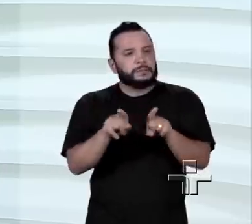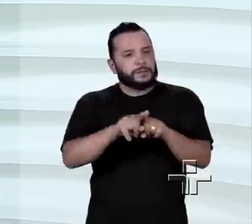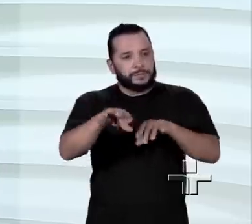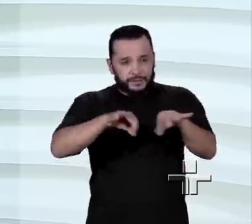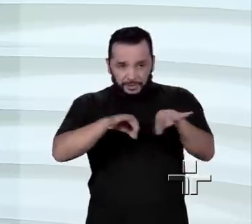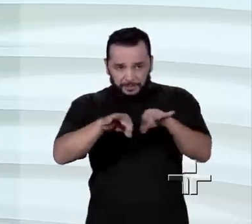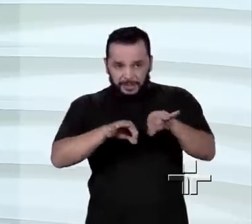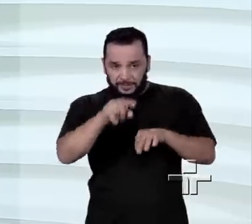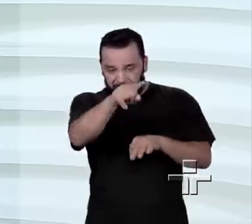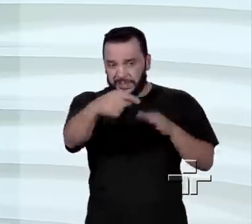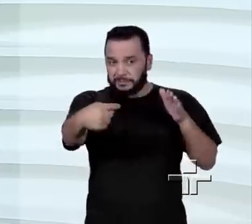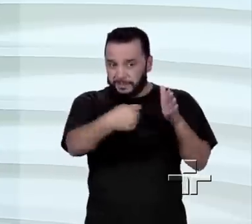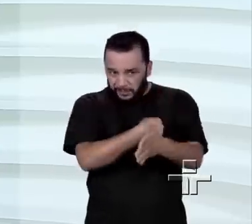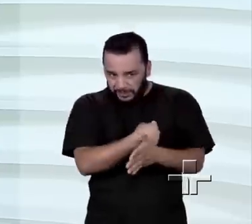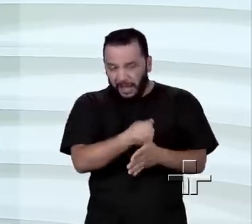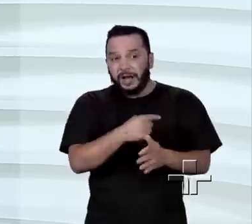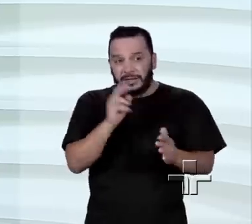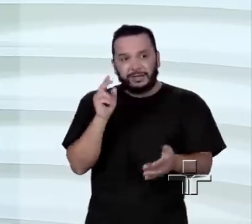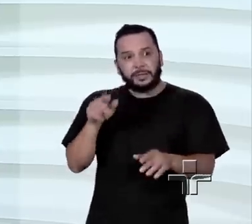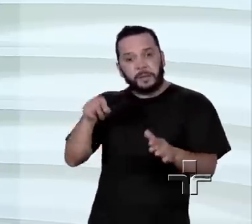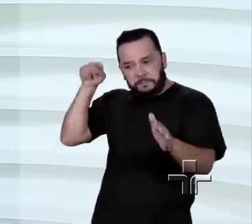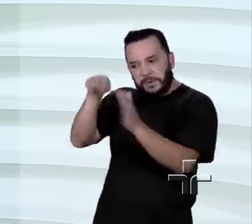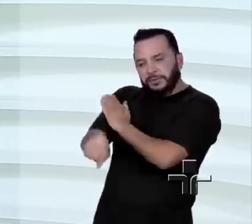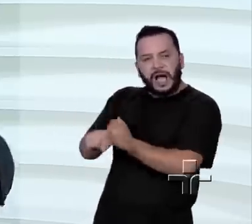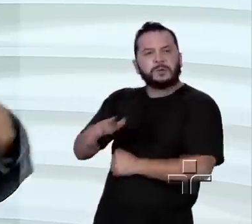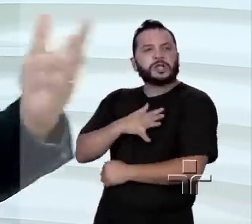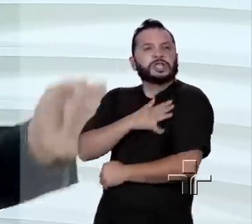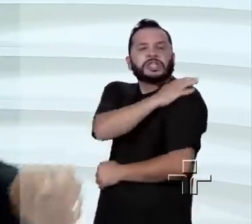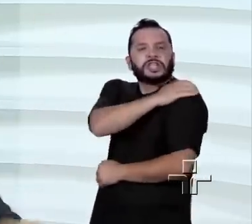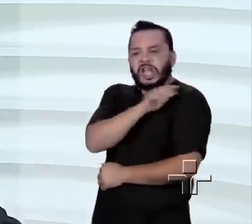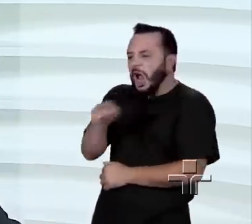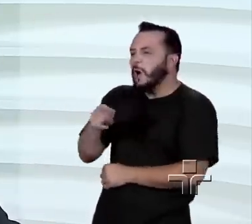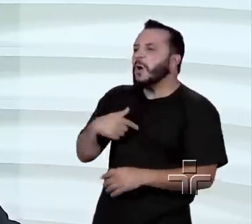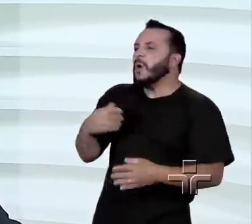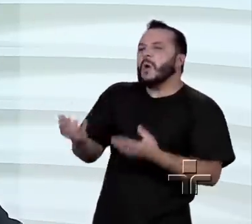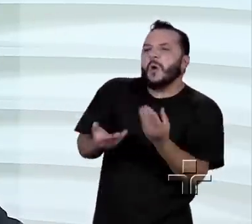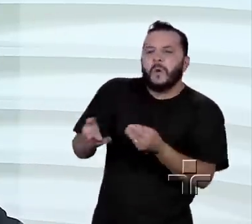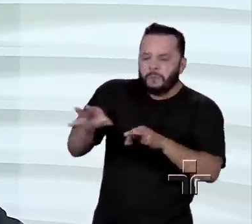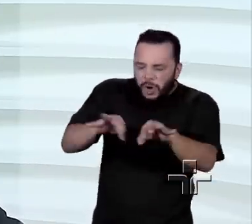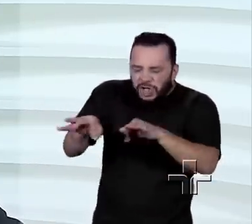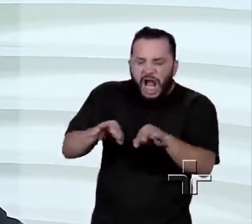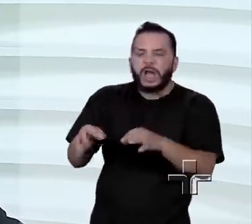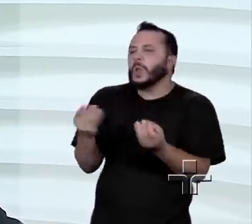imprensa perguntavam e apertavam o general nos primeiros dias, me diga, falou, qual é o projeto do senhor?